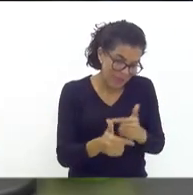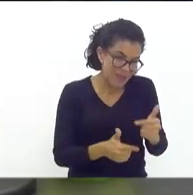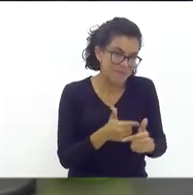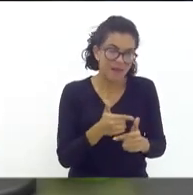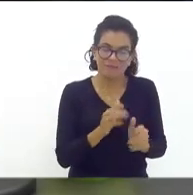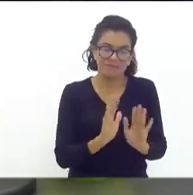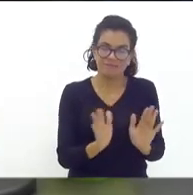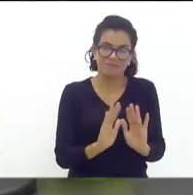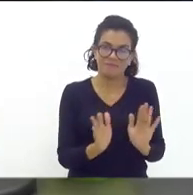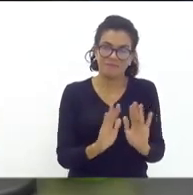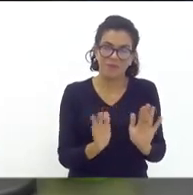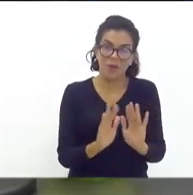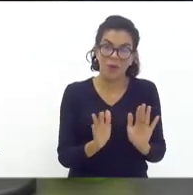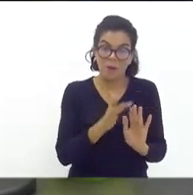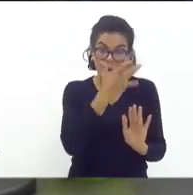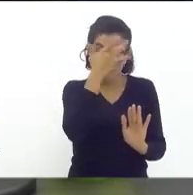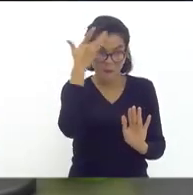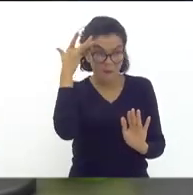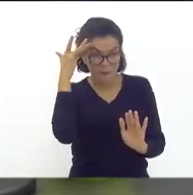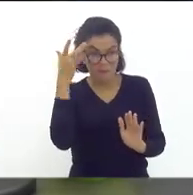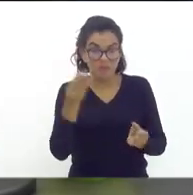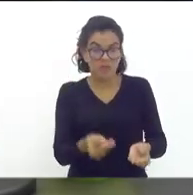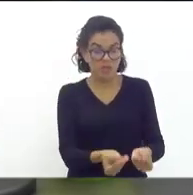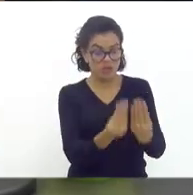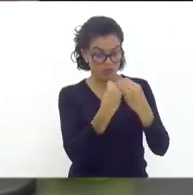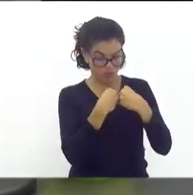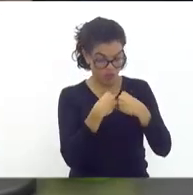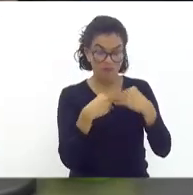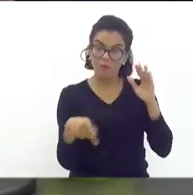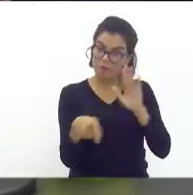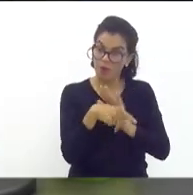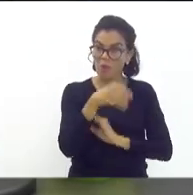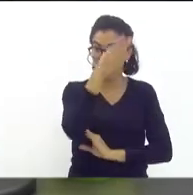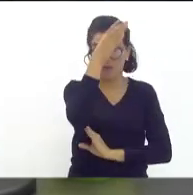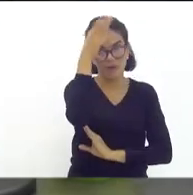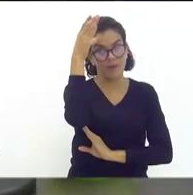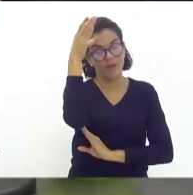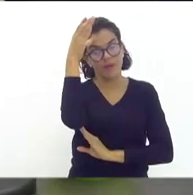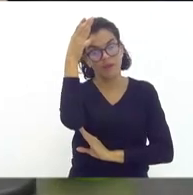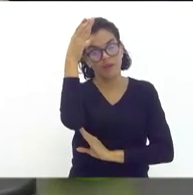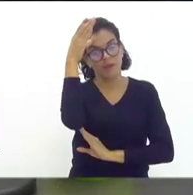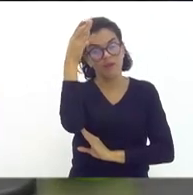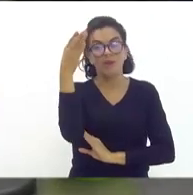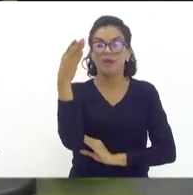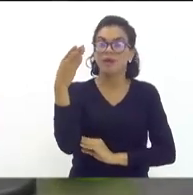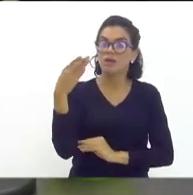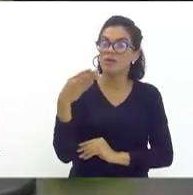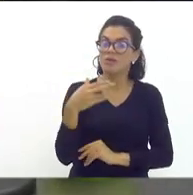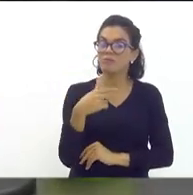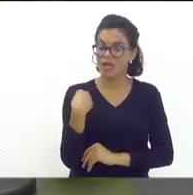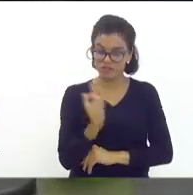conselheiro eu não não quem trouxe a demanda foram os usuários o que a gente não pode é deixar de de